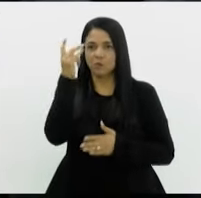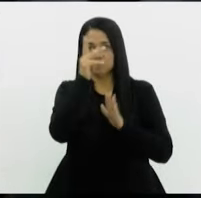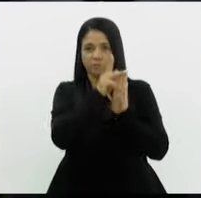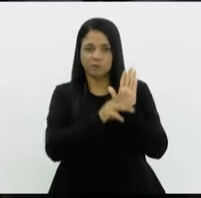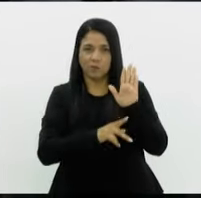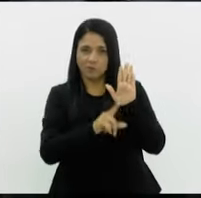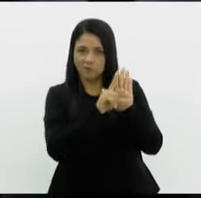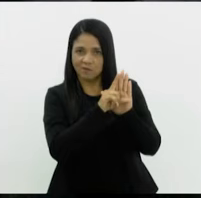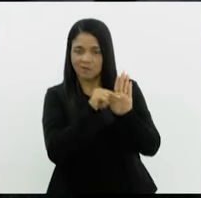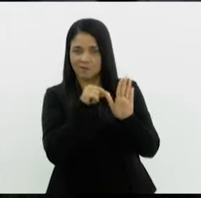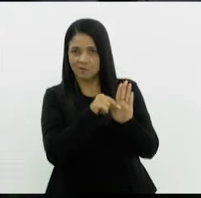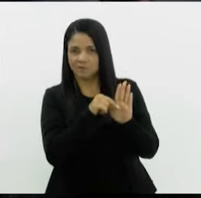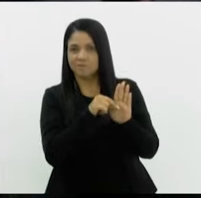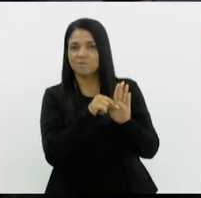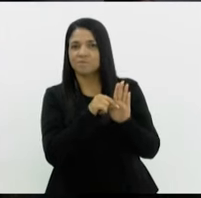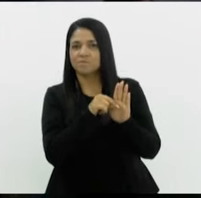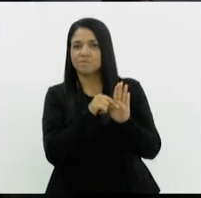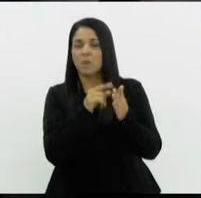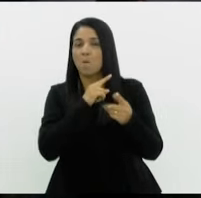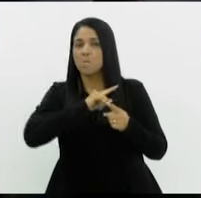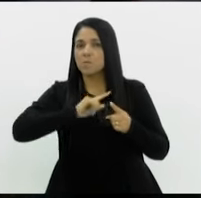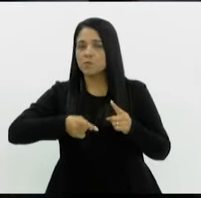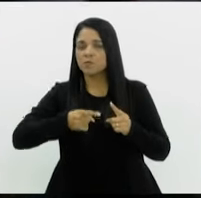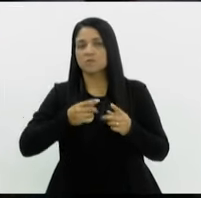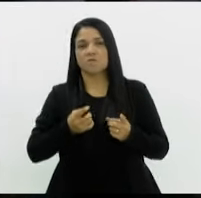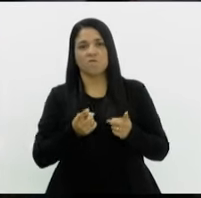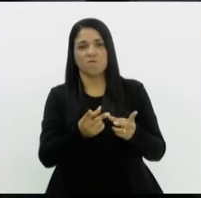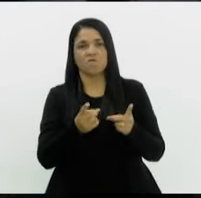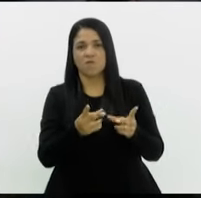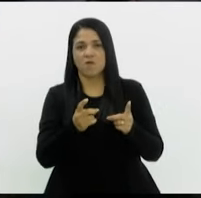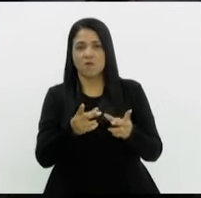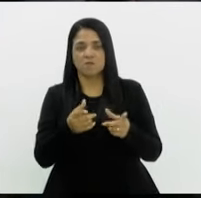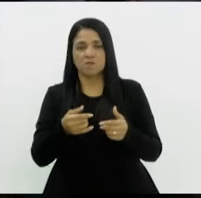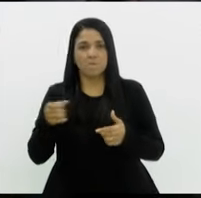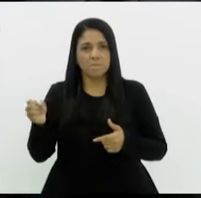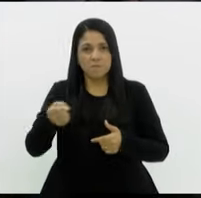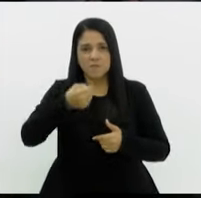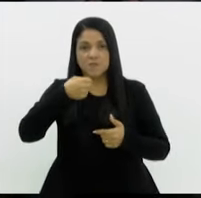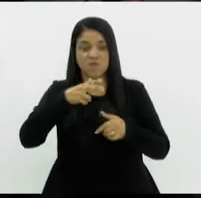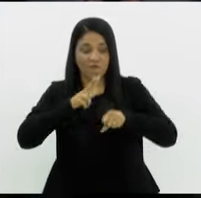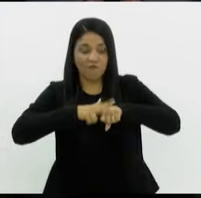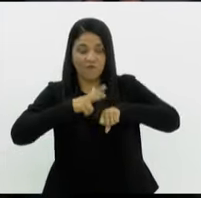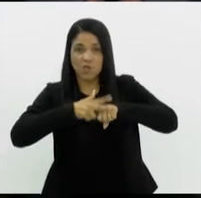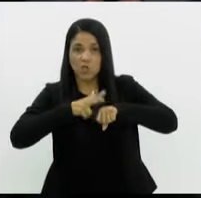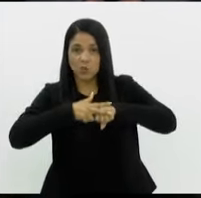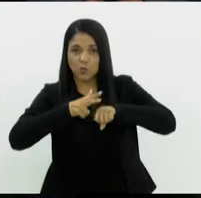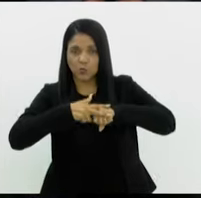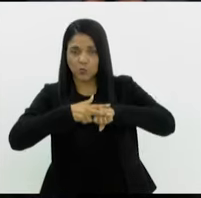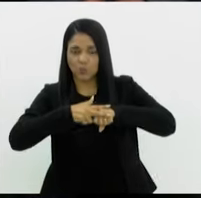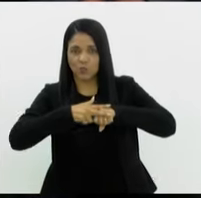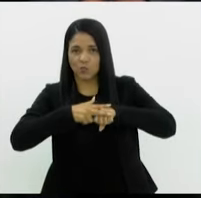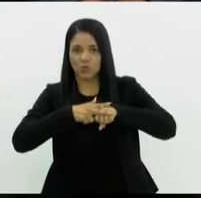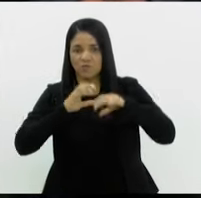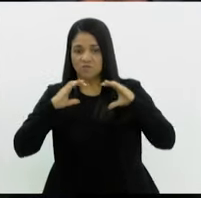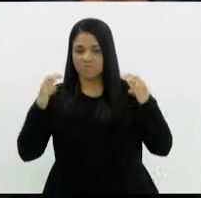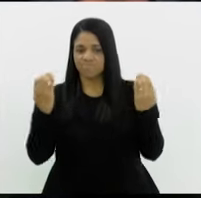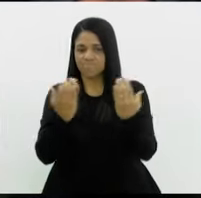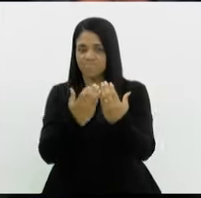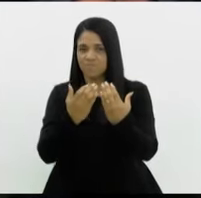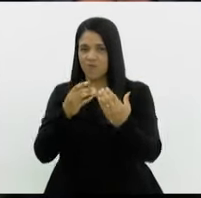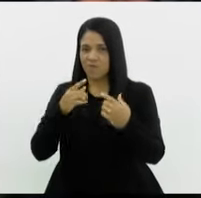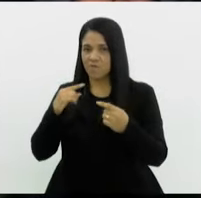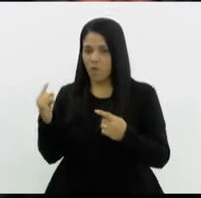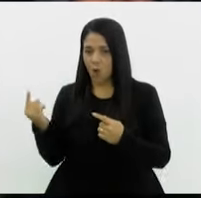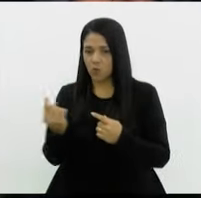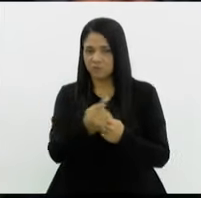projeto, presidente, de a proibição de venda de bebida em recipiente de vidro no entorno do estádio. Acho que todo mundo observou o que